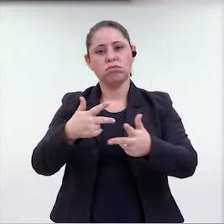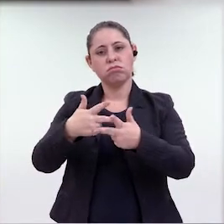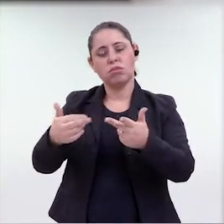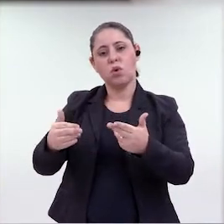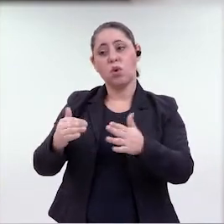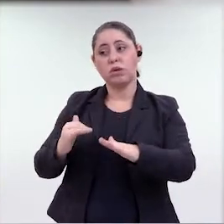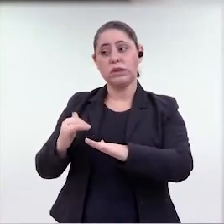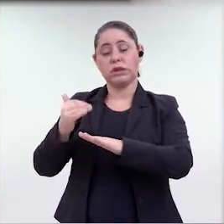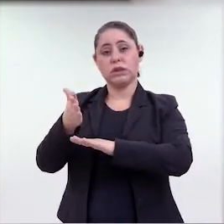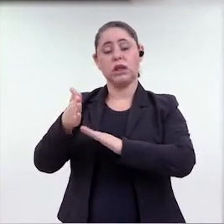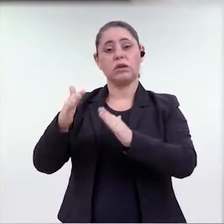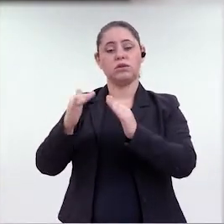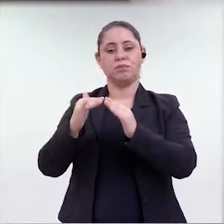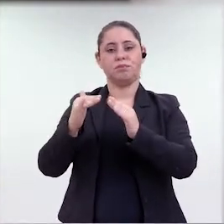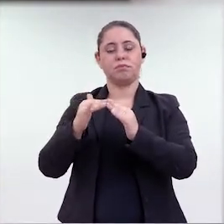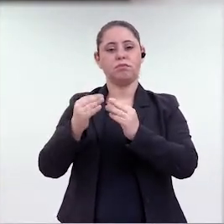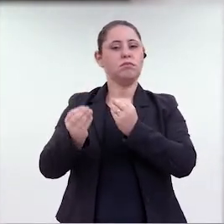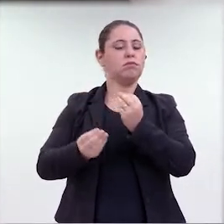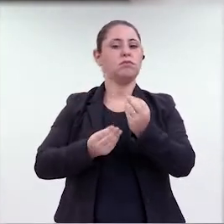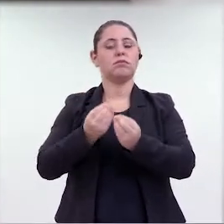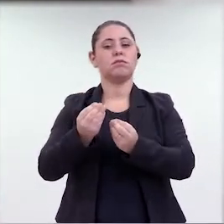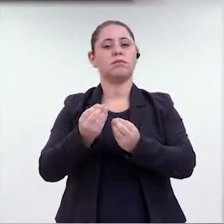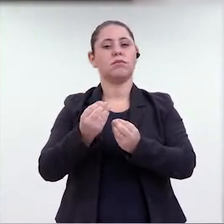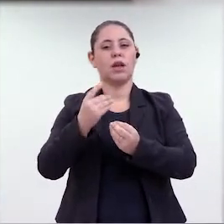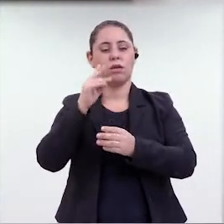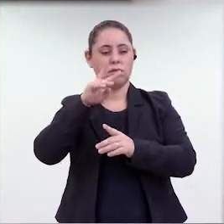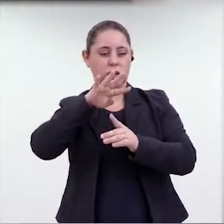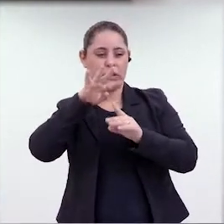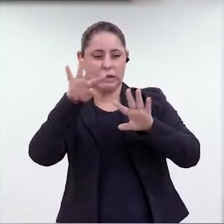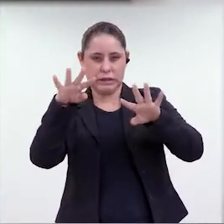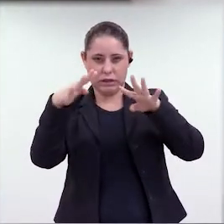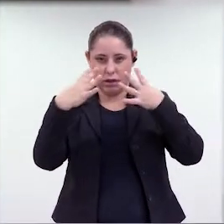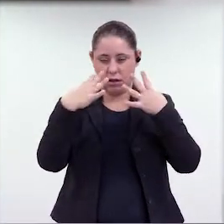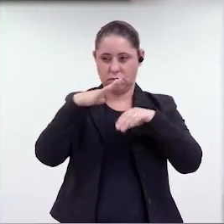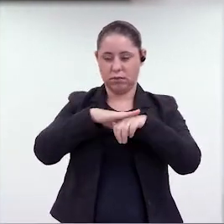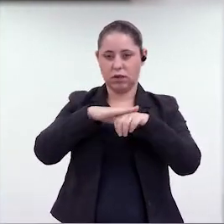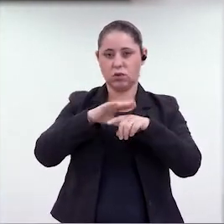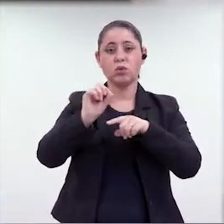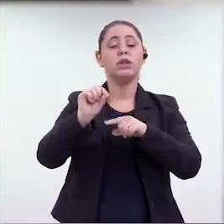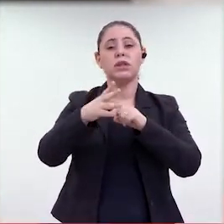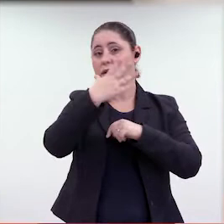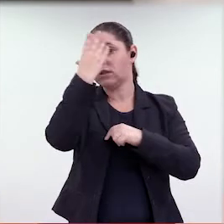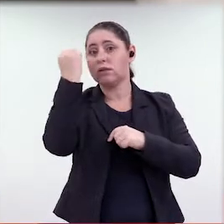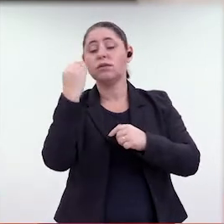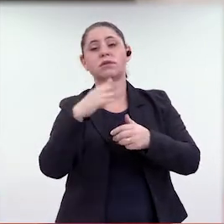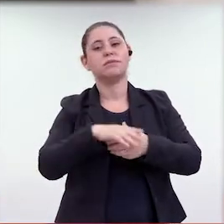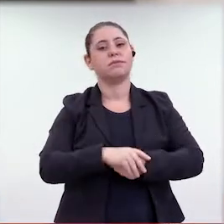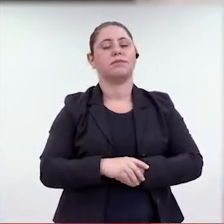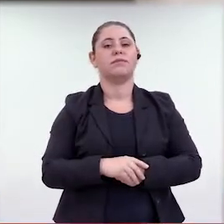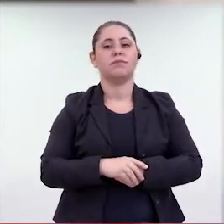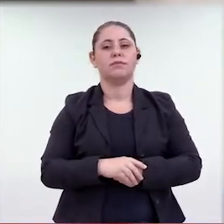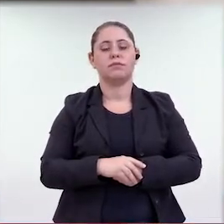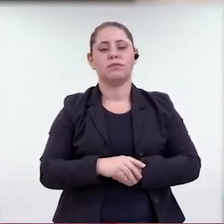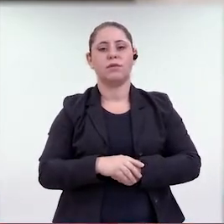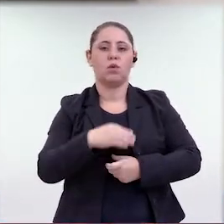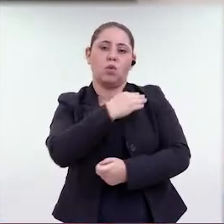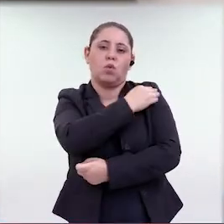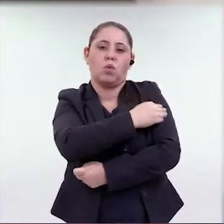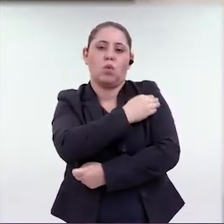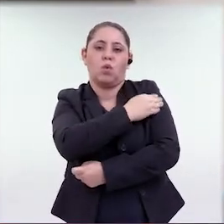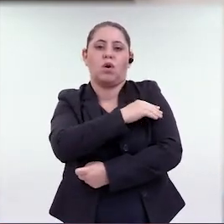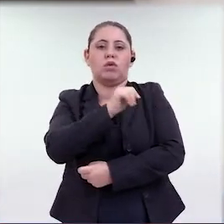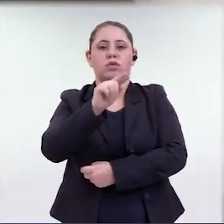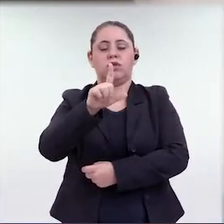de casa? O que você fica mais atento? O que ainda passa despercebido? O álcool está sendo utilizado